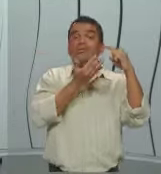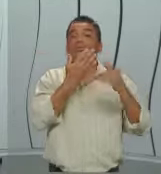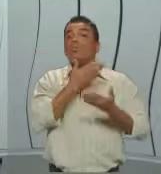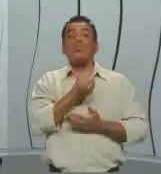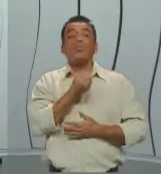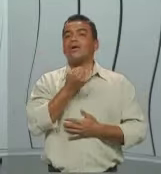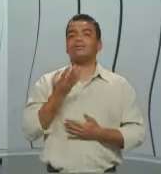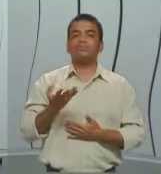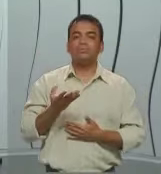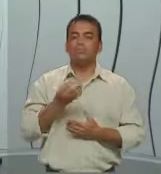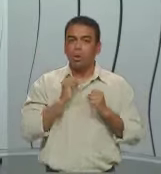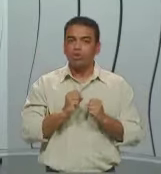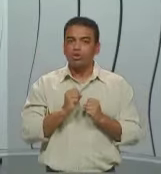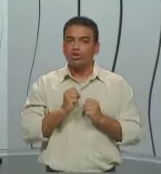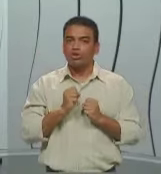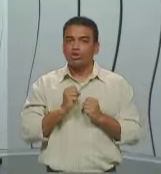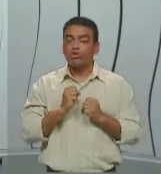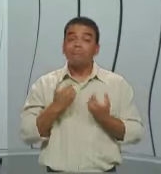percurso?